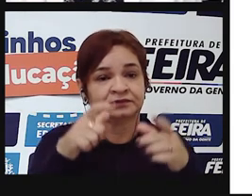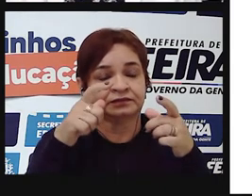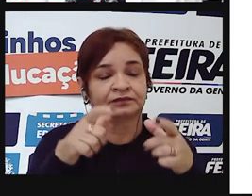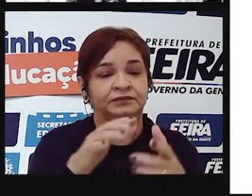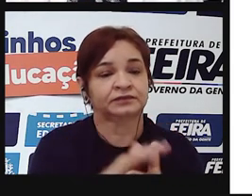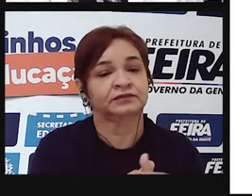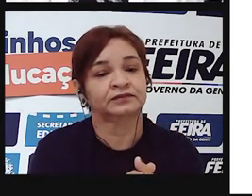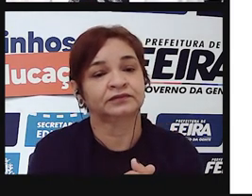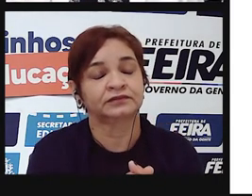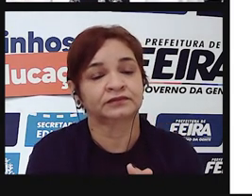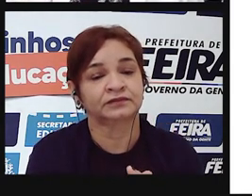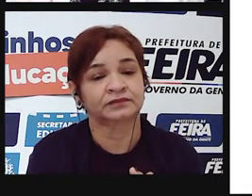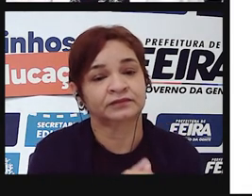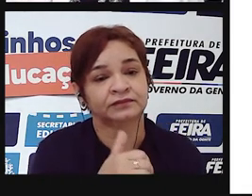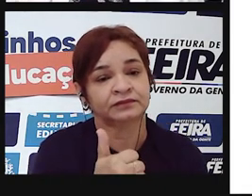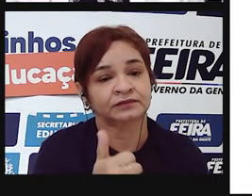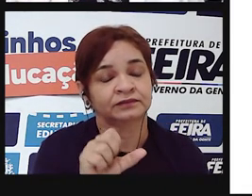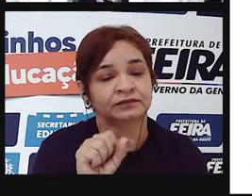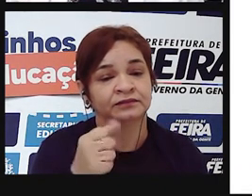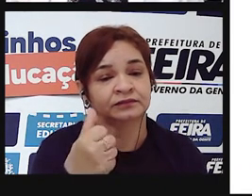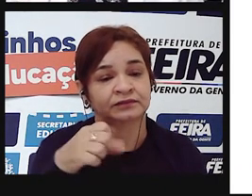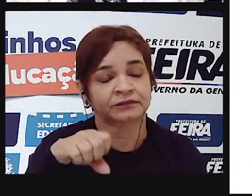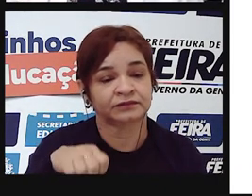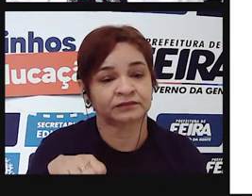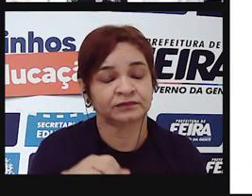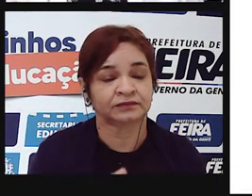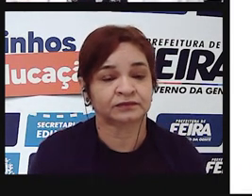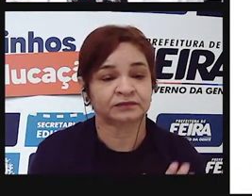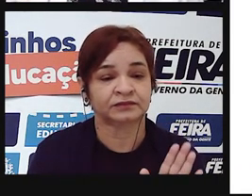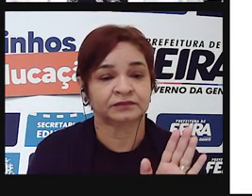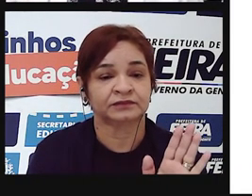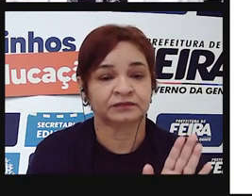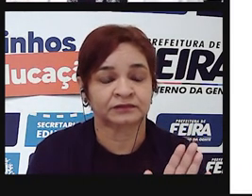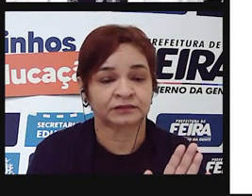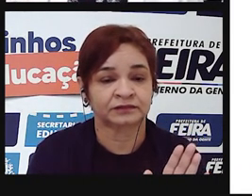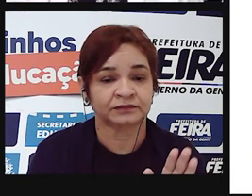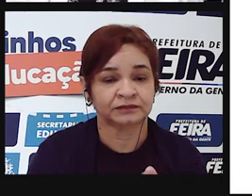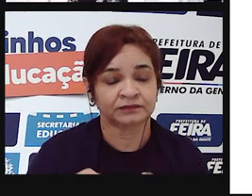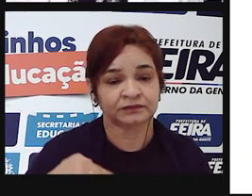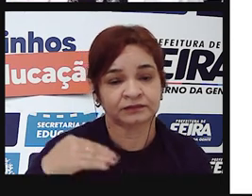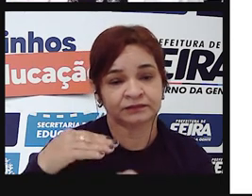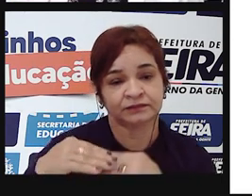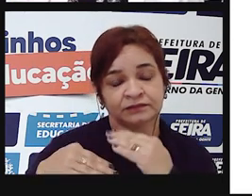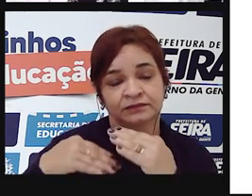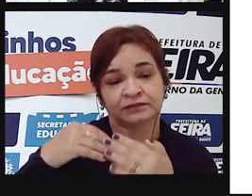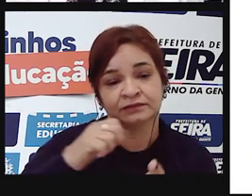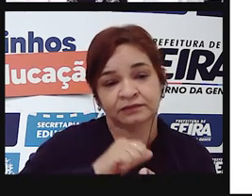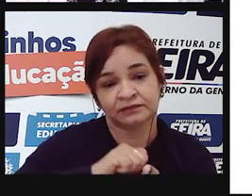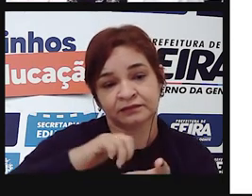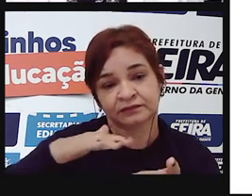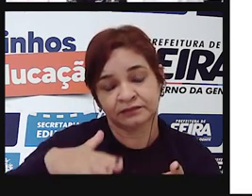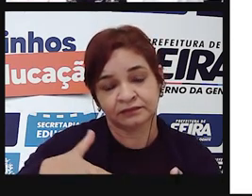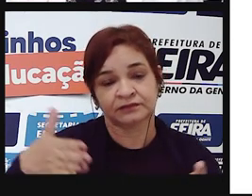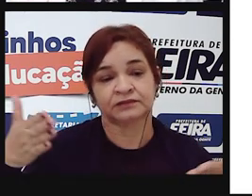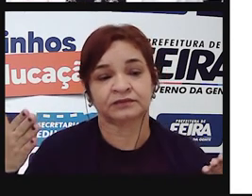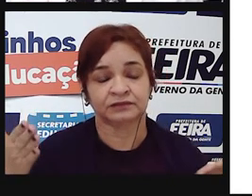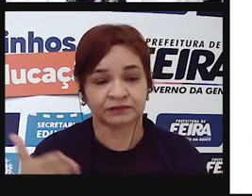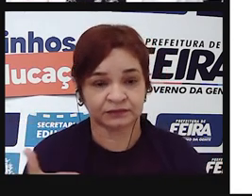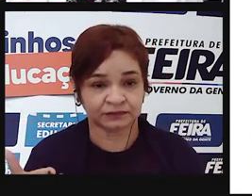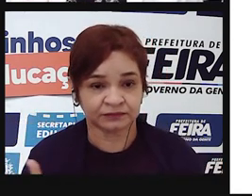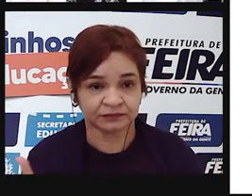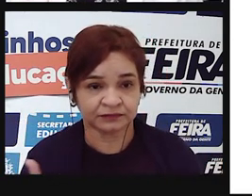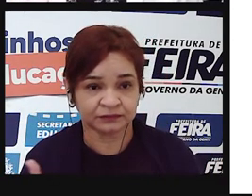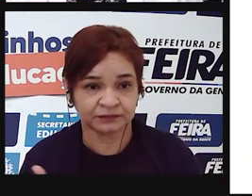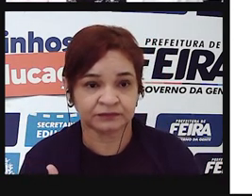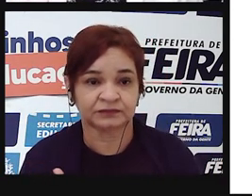em 1919, traz então, desde as suas raízes, características que ainda hoje fazem